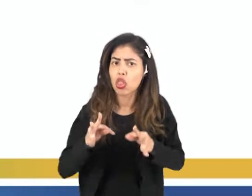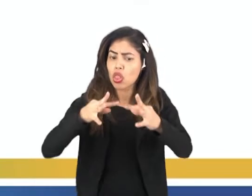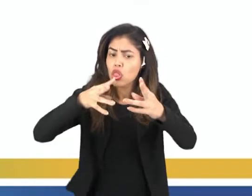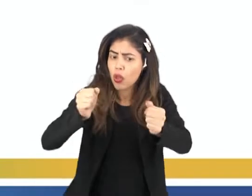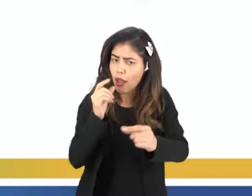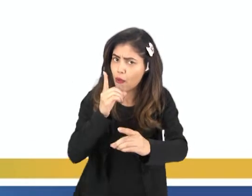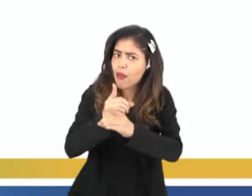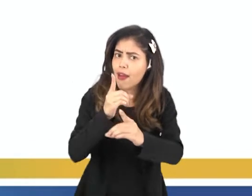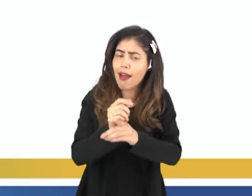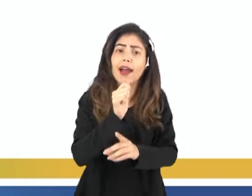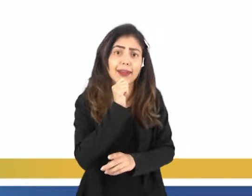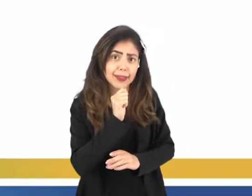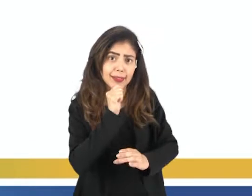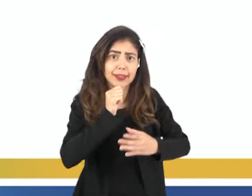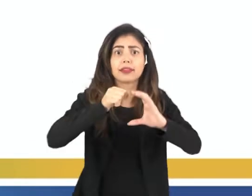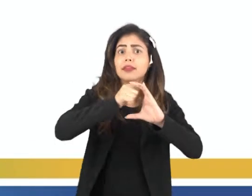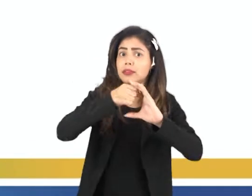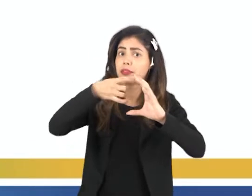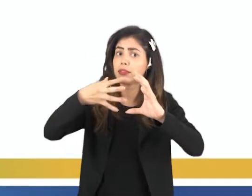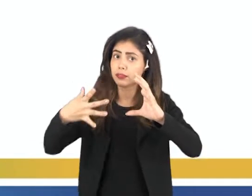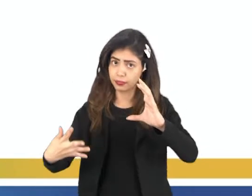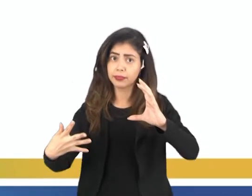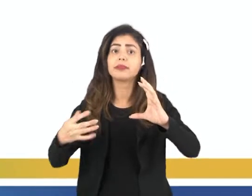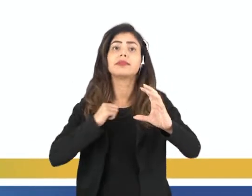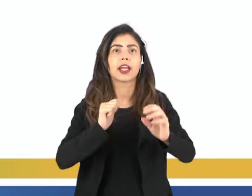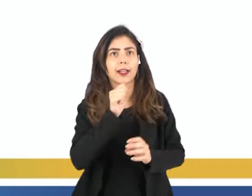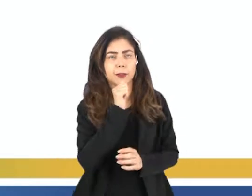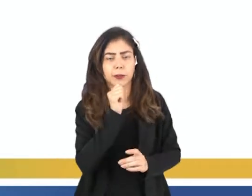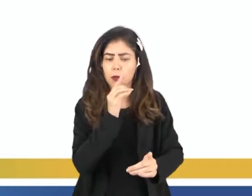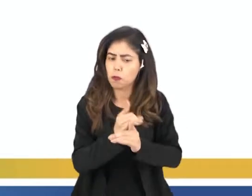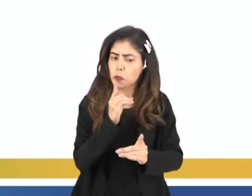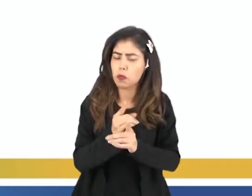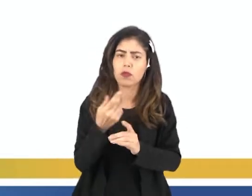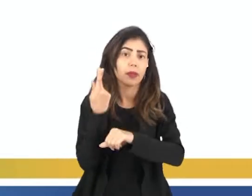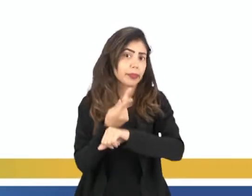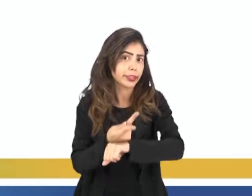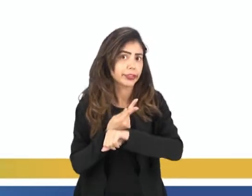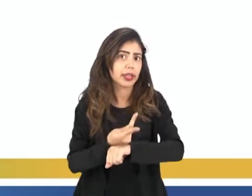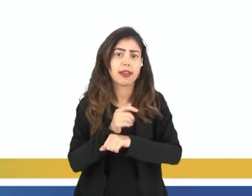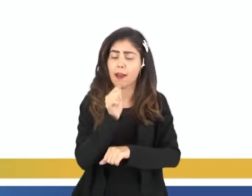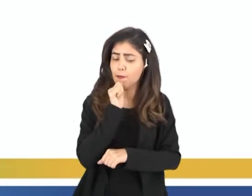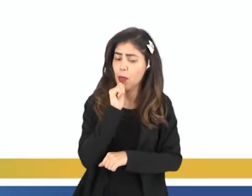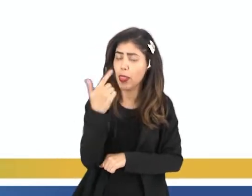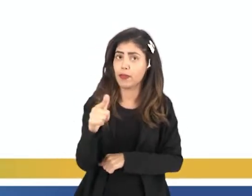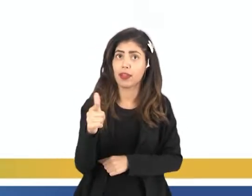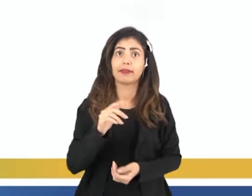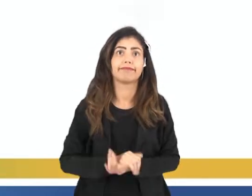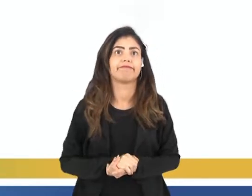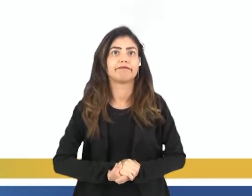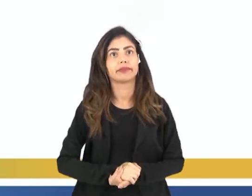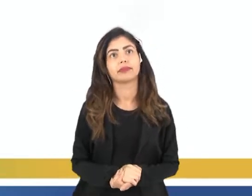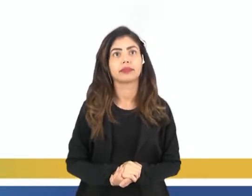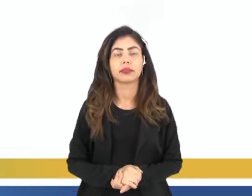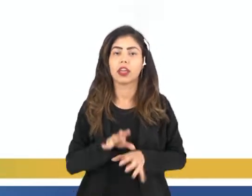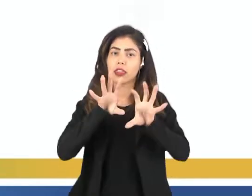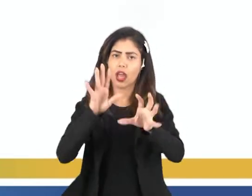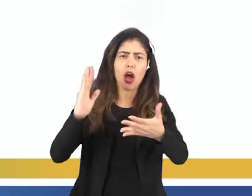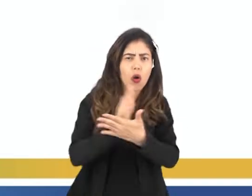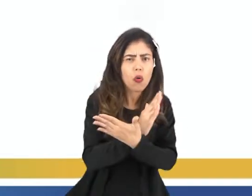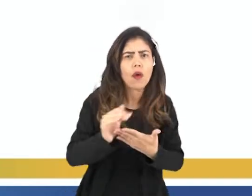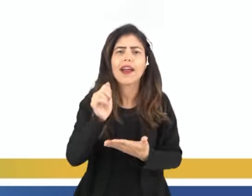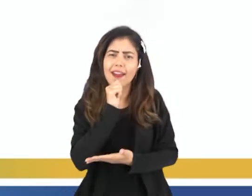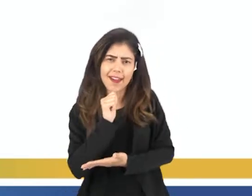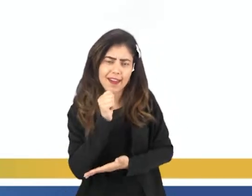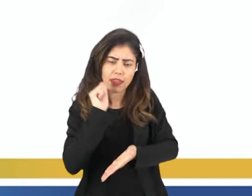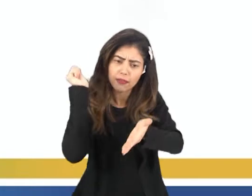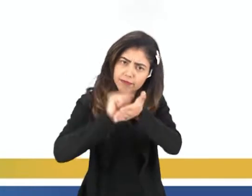foram encontradas e estudadas pelos cientistas. Isso é uma projeção de quantidade que há nessa região. Lá existem alguns animais que